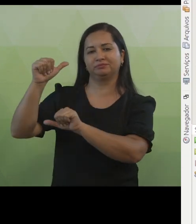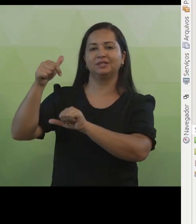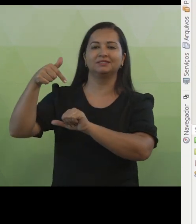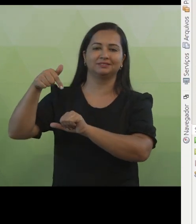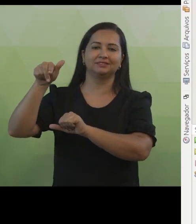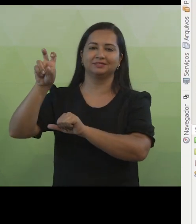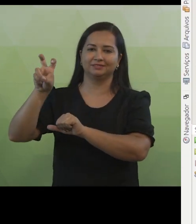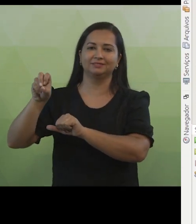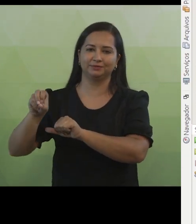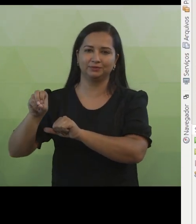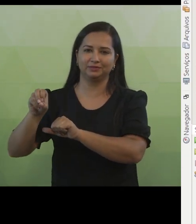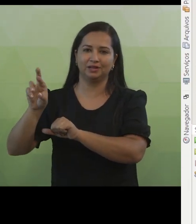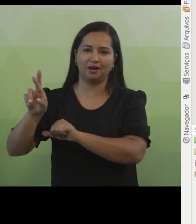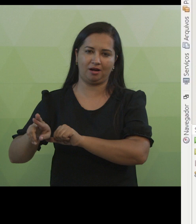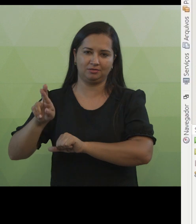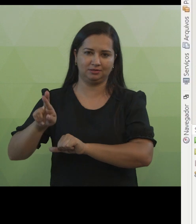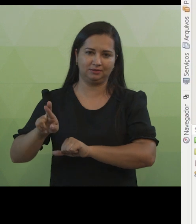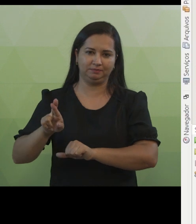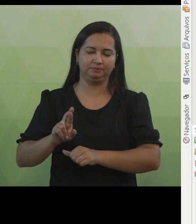de 750.